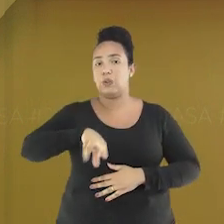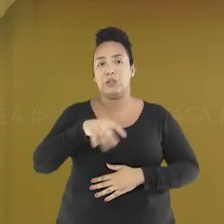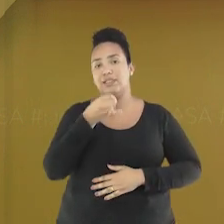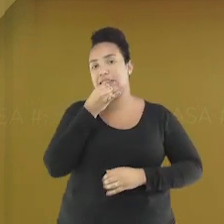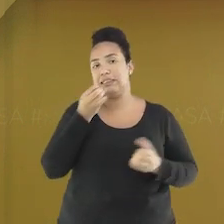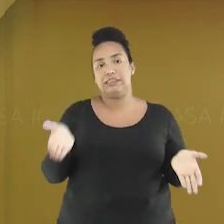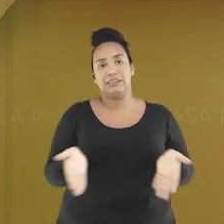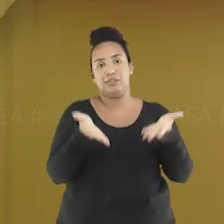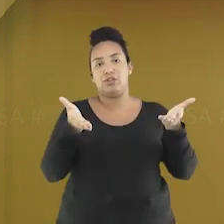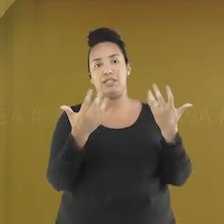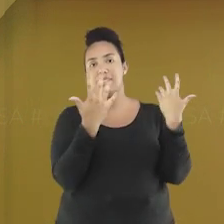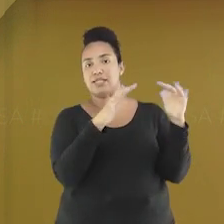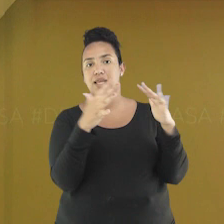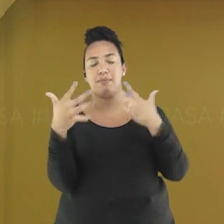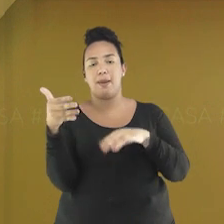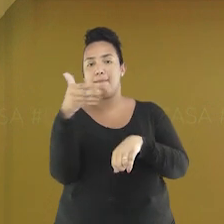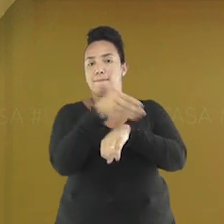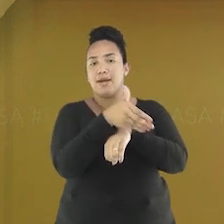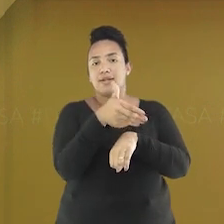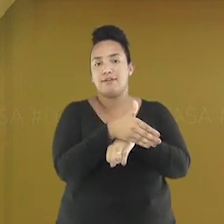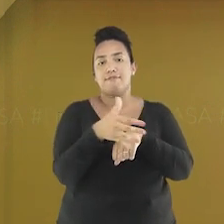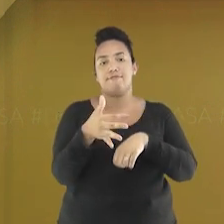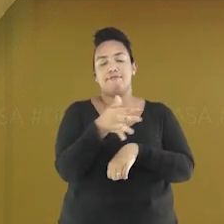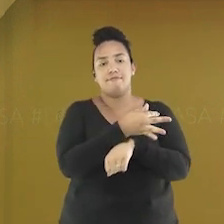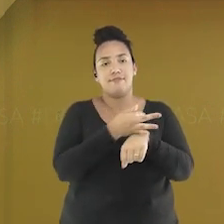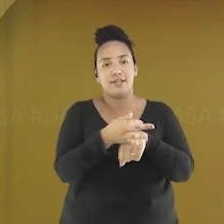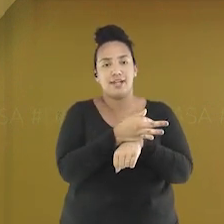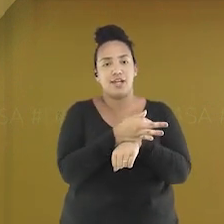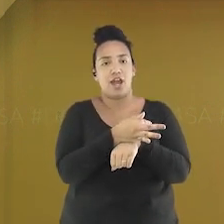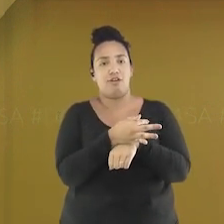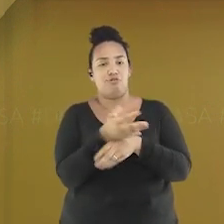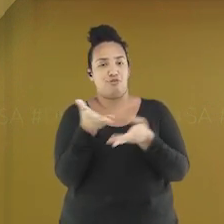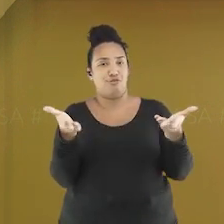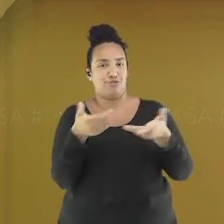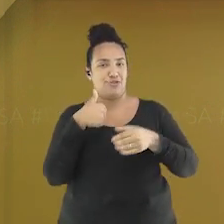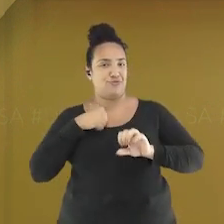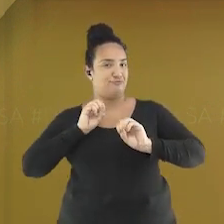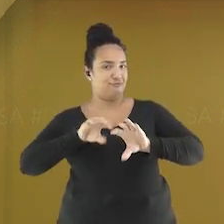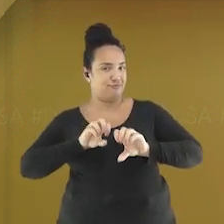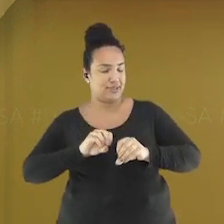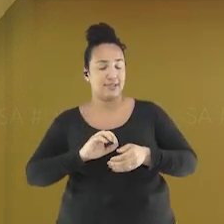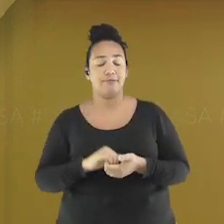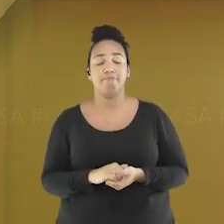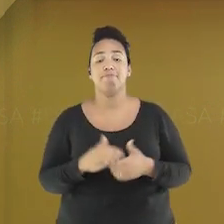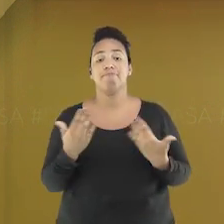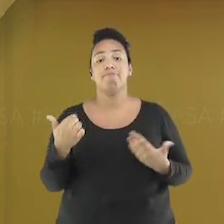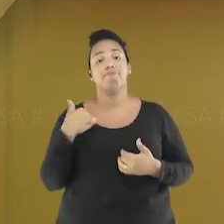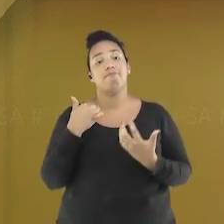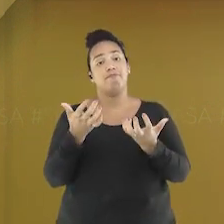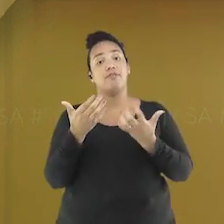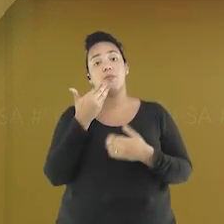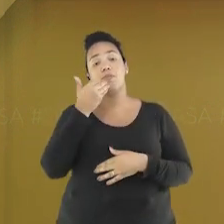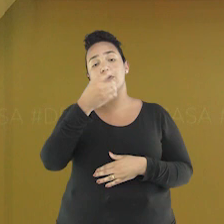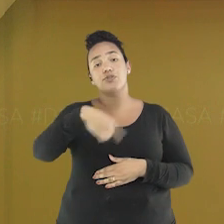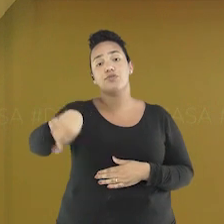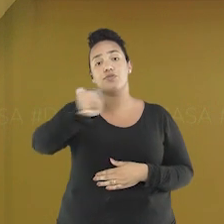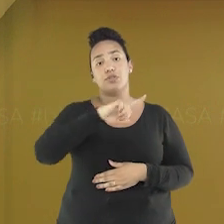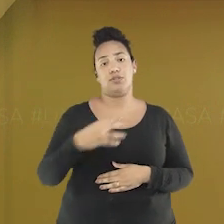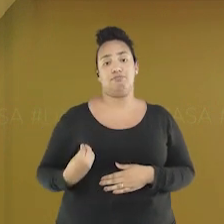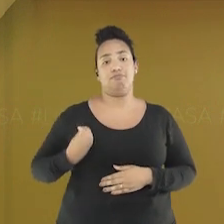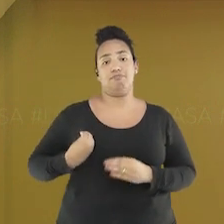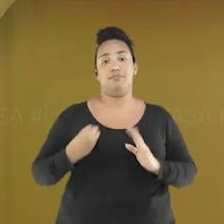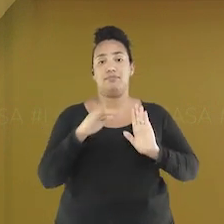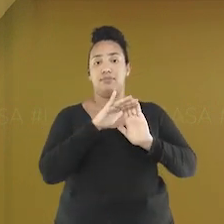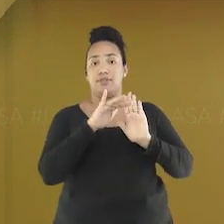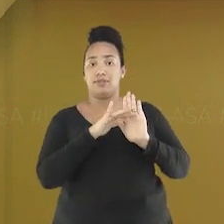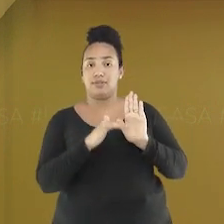a comemorar ou ter alguma participação em algum dos feriados mencionados na aula. Gostaria de pedir que registrem suas presenças por